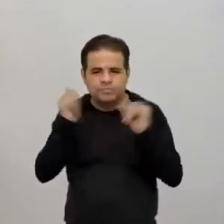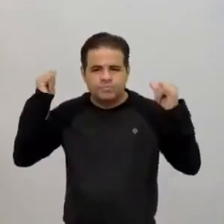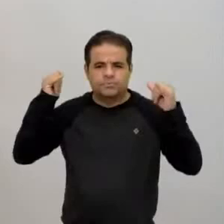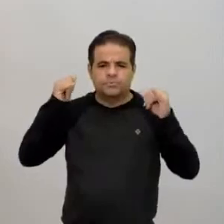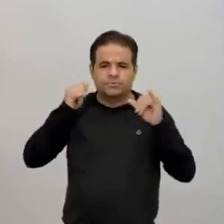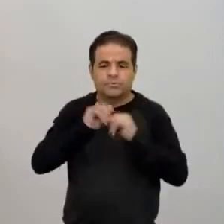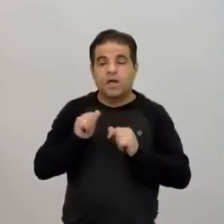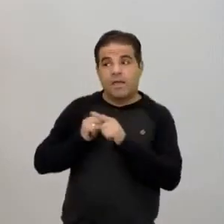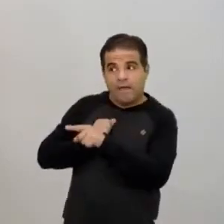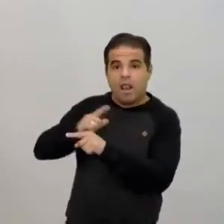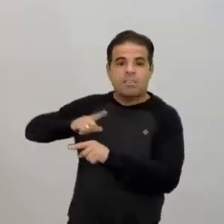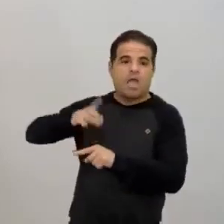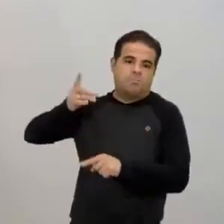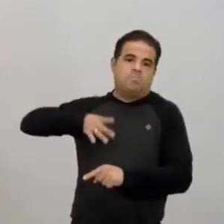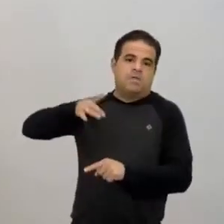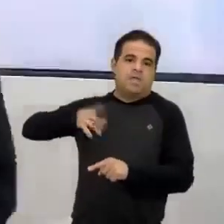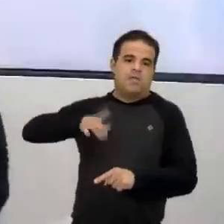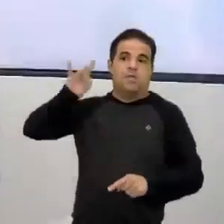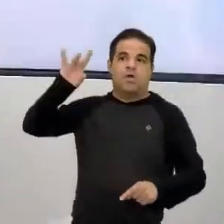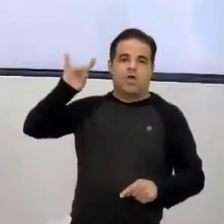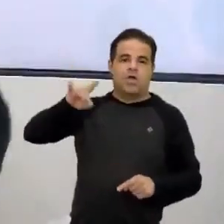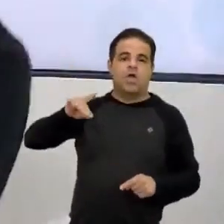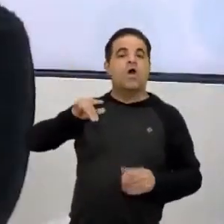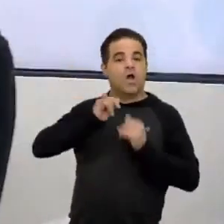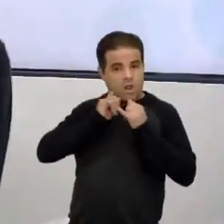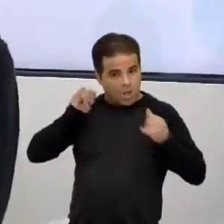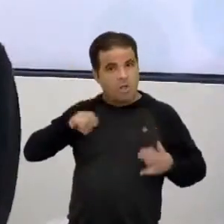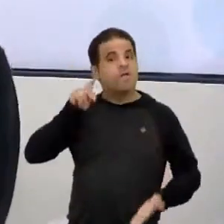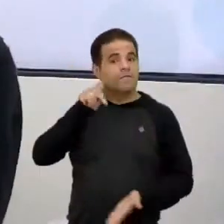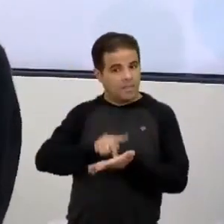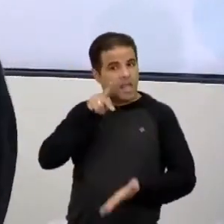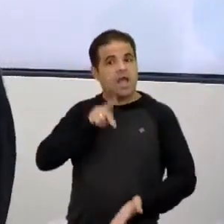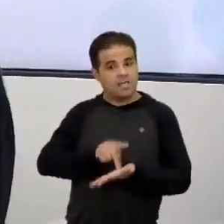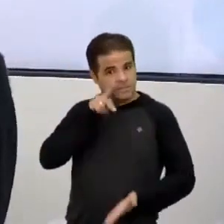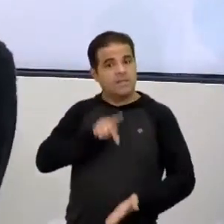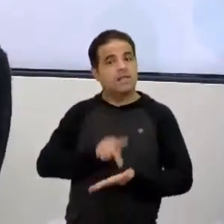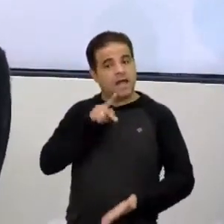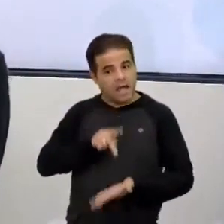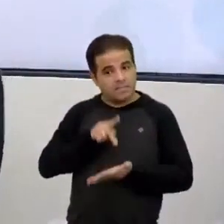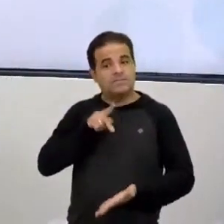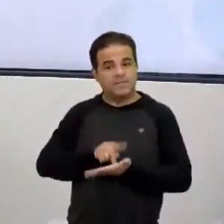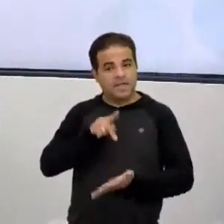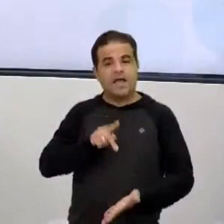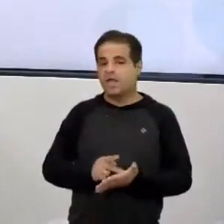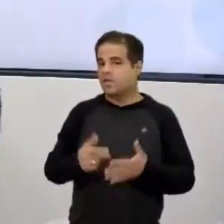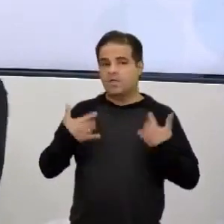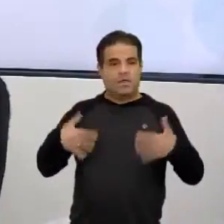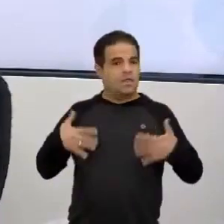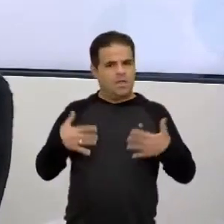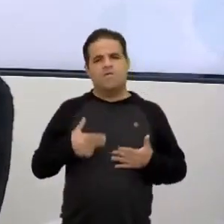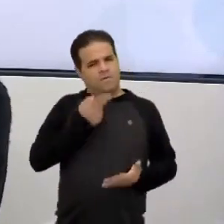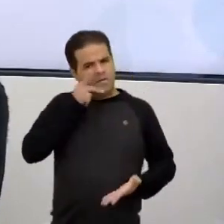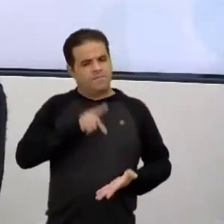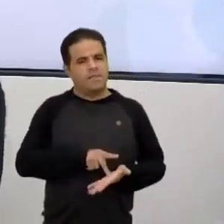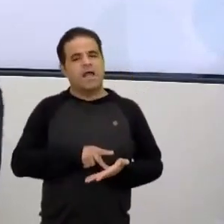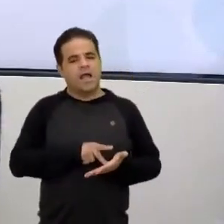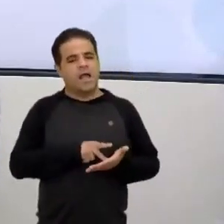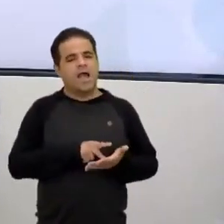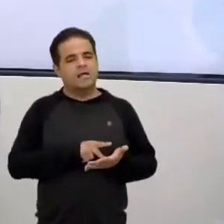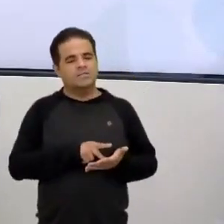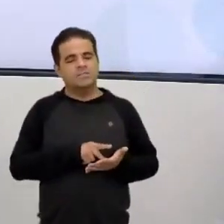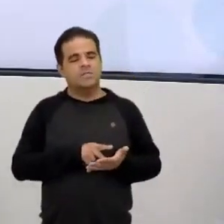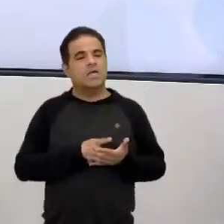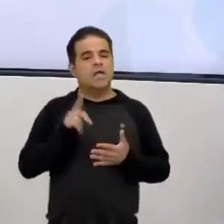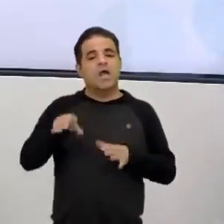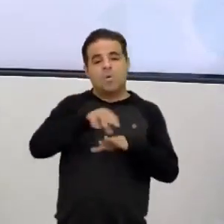coisas que a Fabiana tem medo. Real. É verdade, não é? É verdade, eu super assumo. E eu acho que, assim,